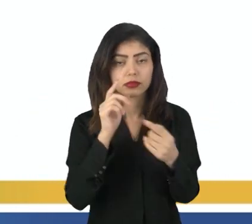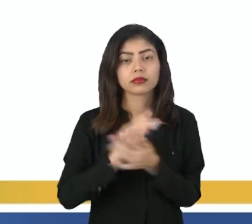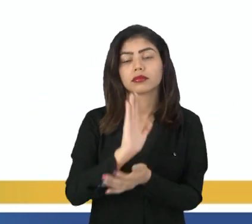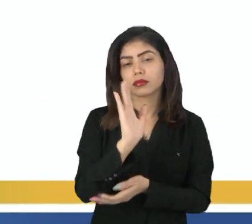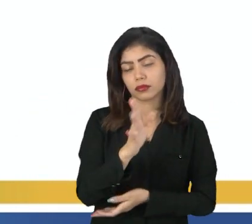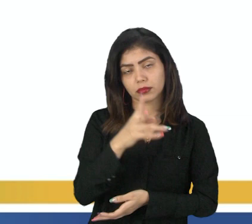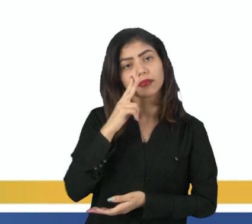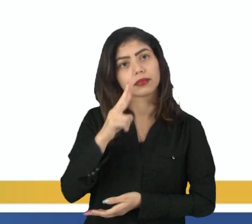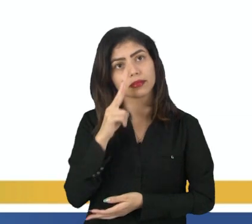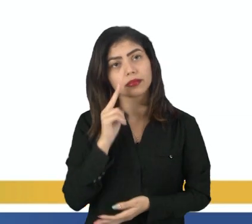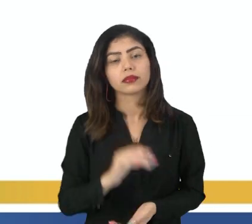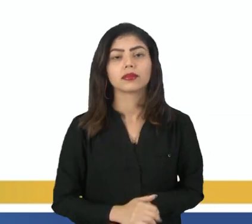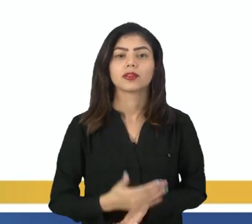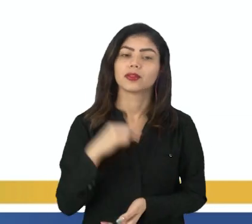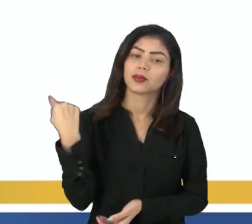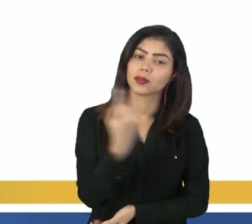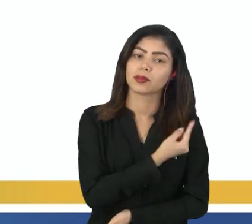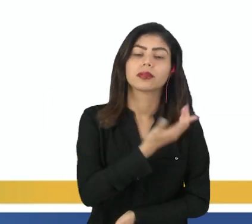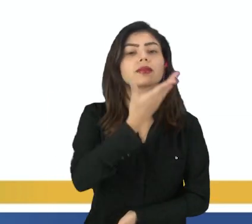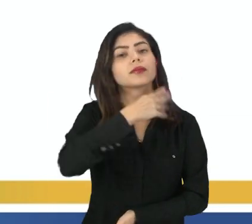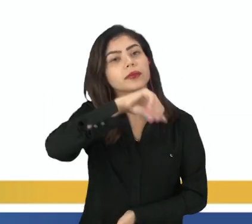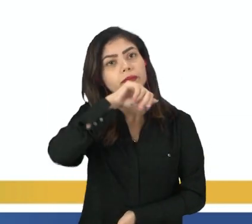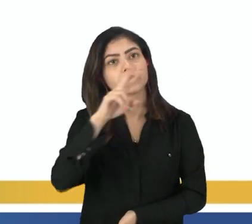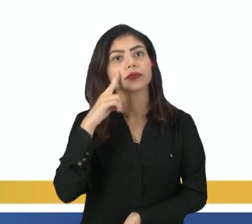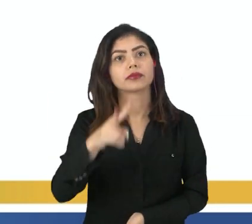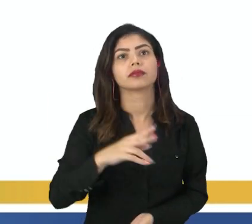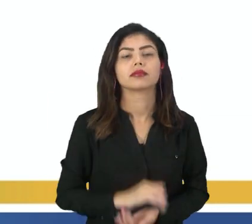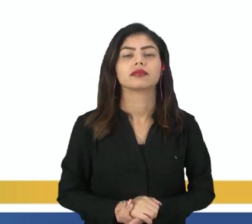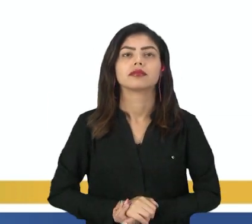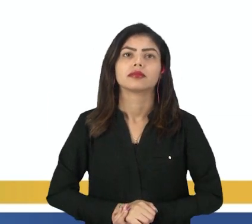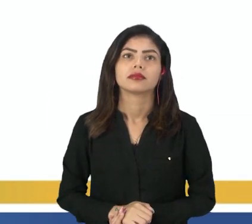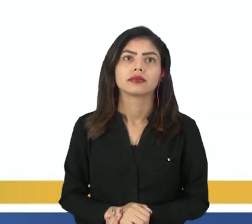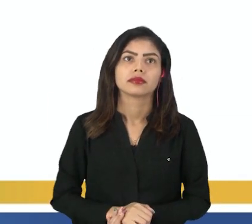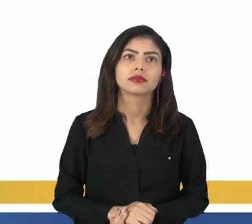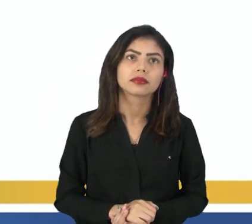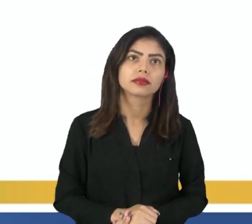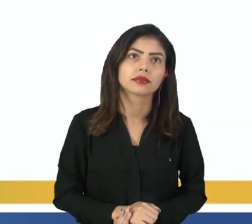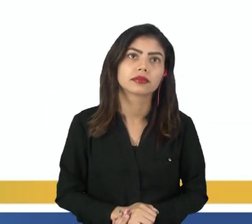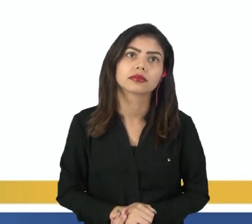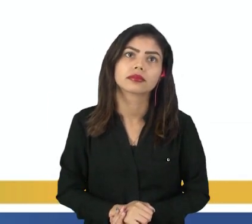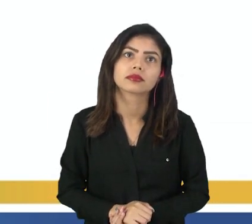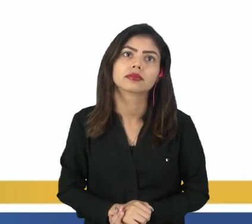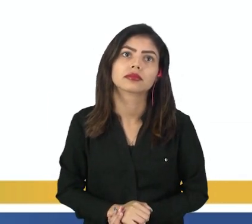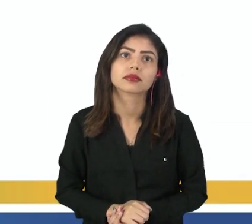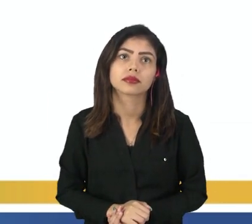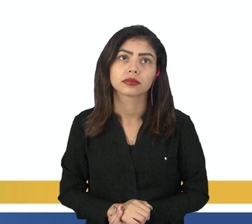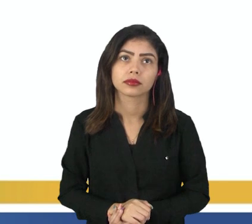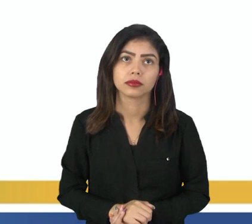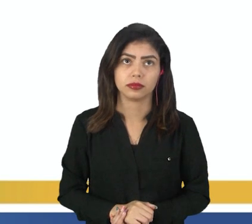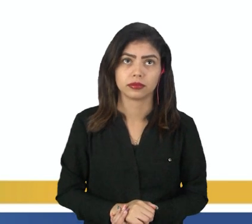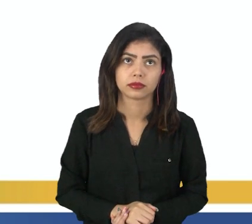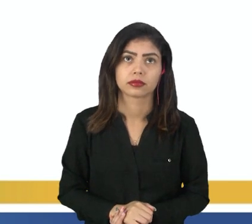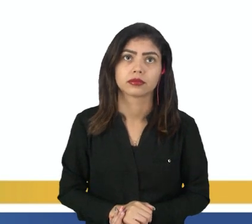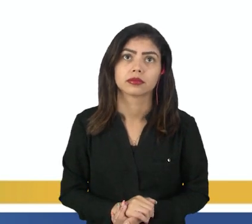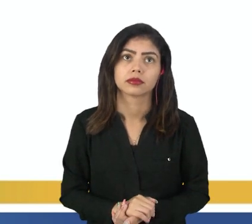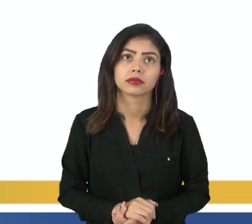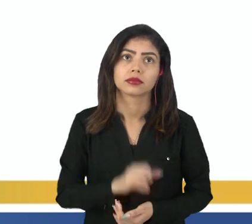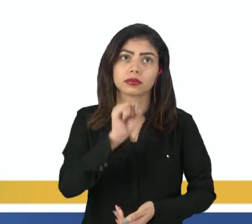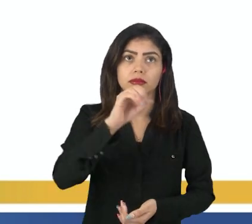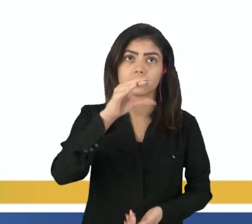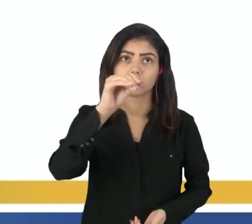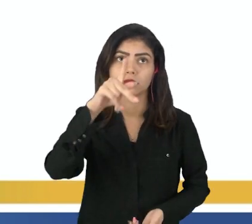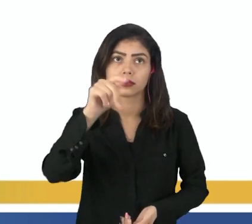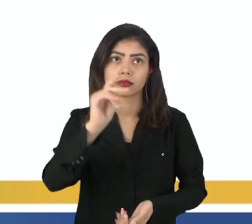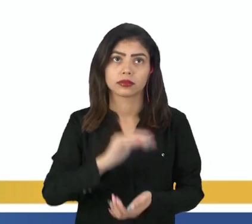que já ouvimos de nossos pais, por exemplo. Veja só aí na sua tela. Palavra de origem tupi,